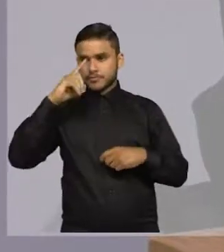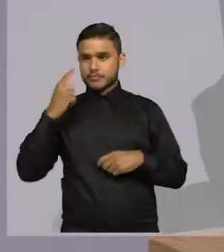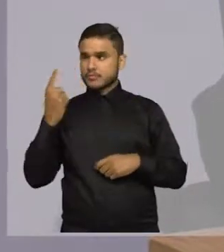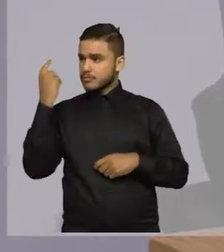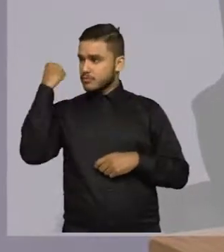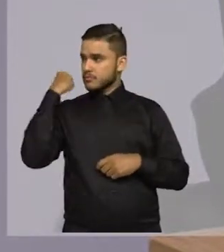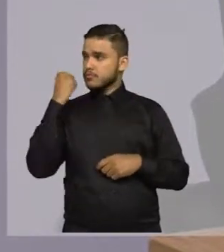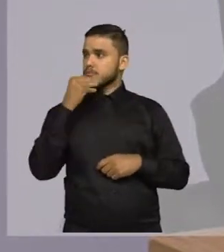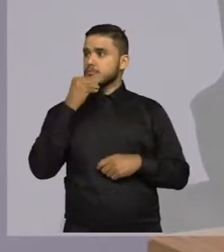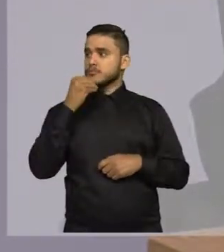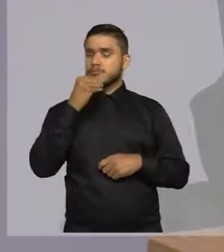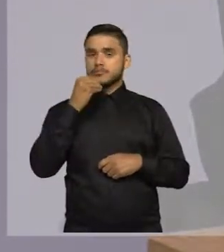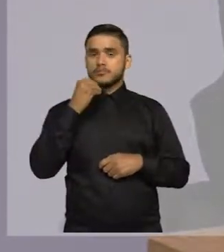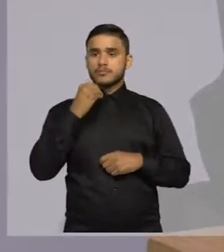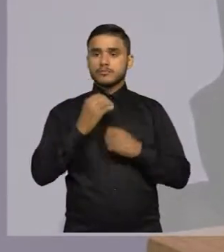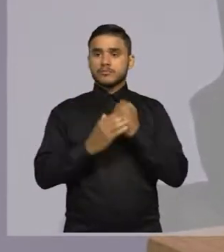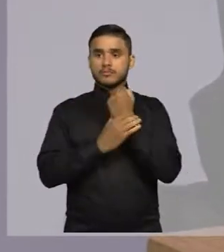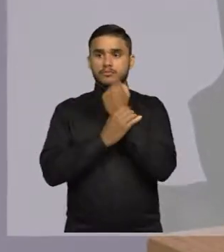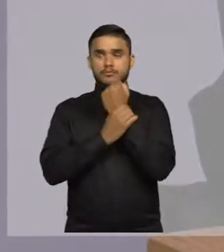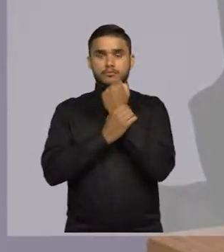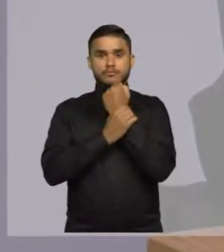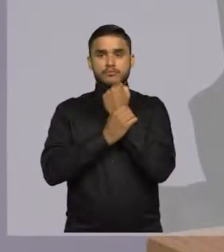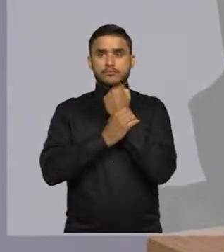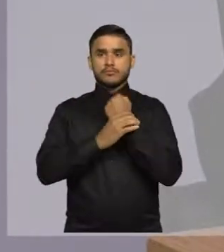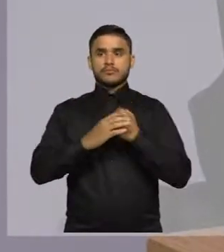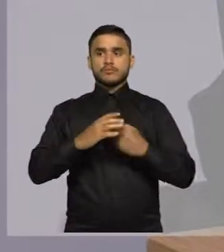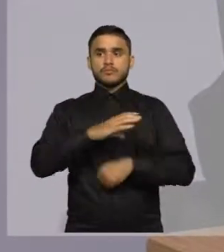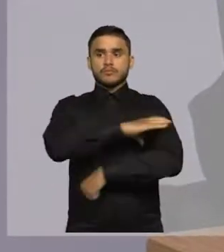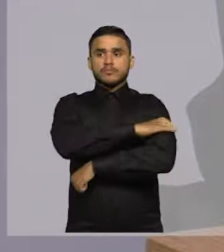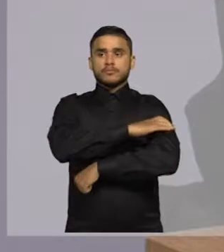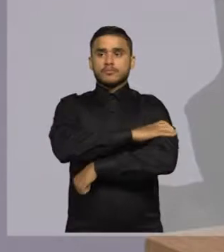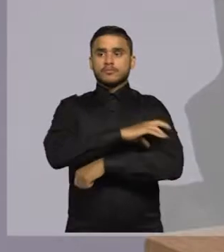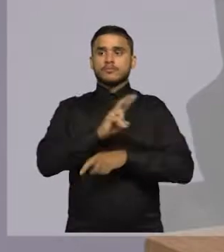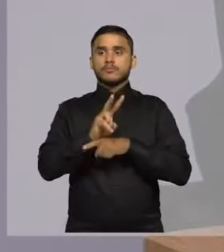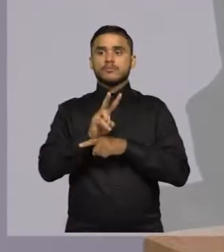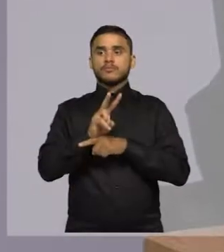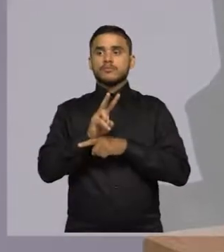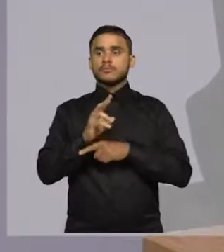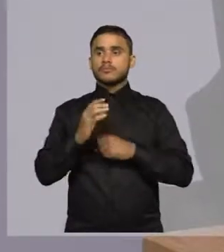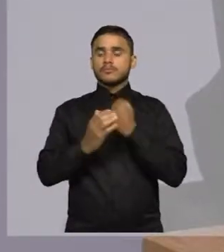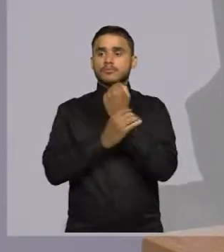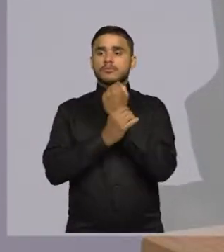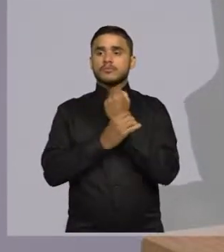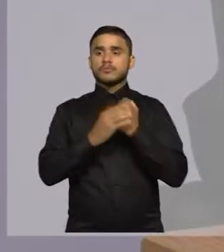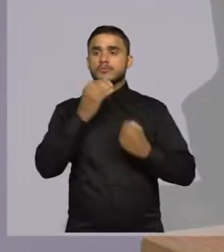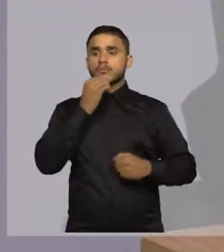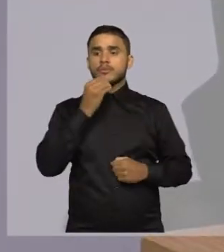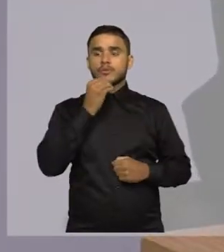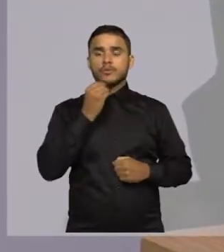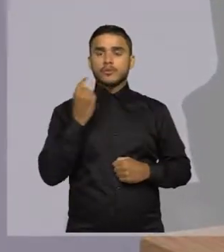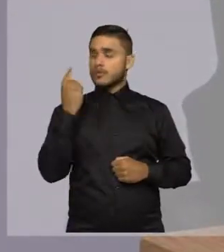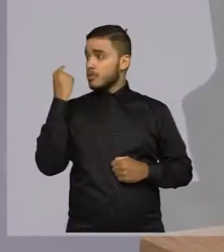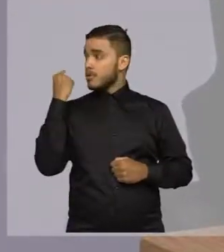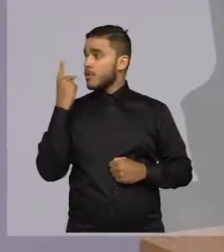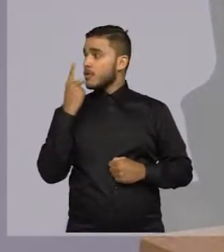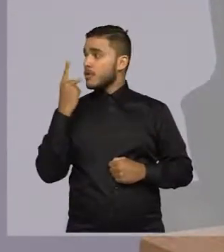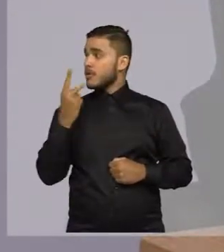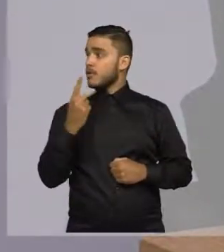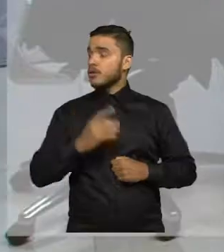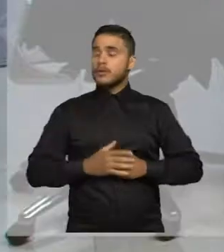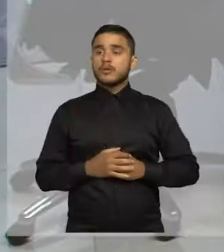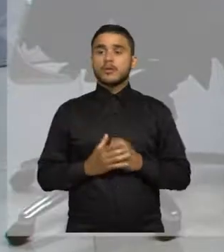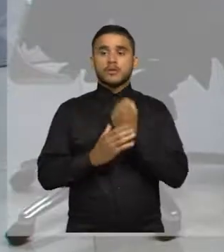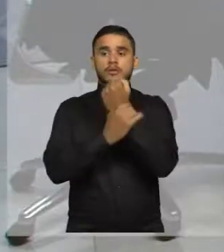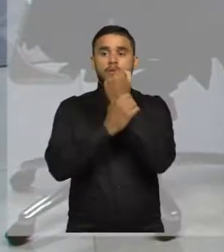atrás dele um segurança super negro. Quer dizer, ele confia no negro para a segurança e não confia para outras coisas. Mas